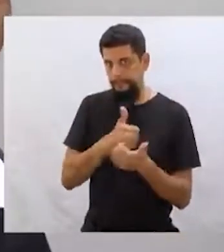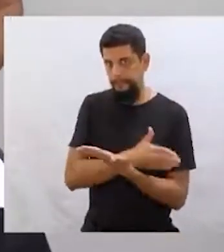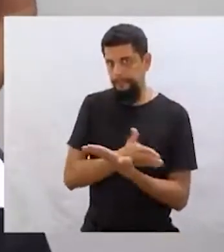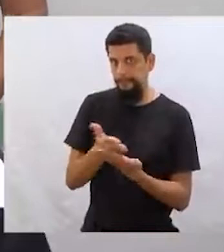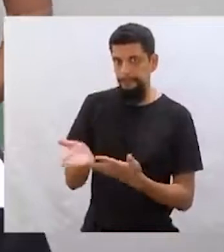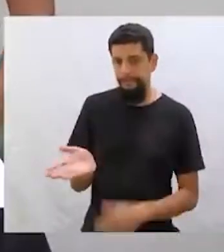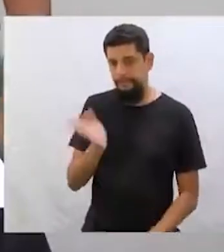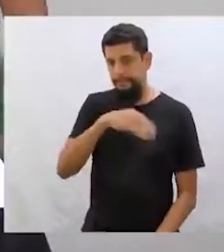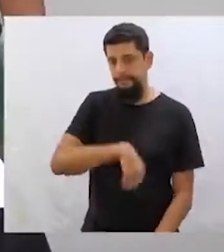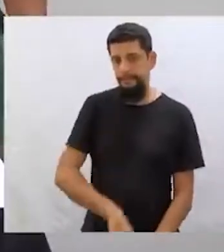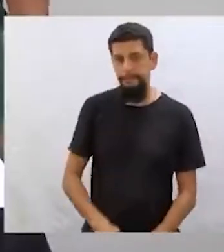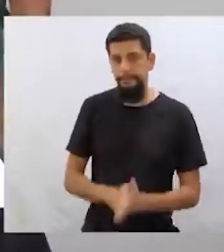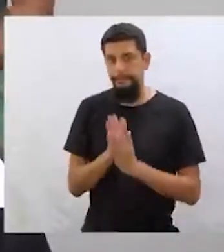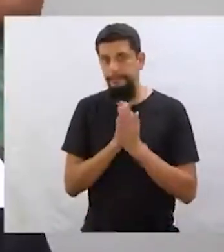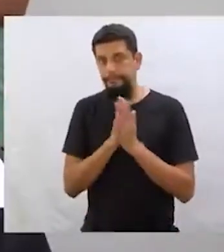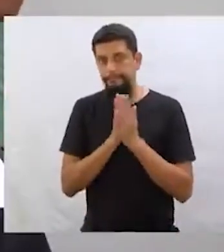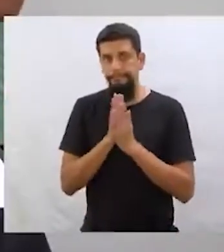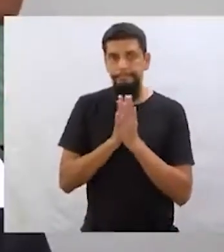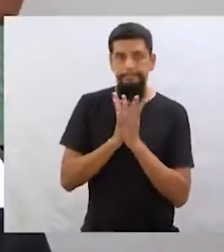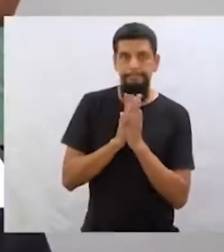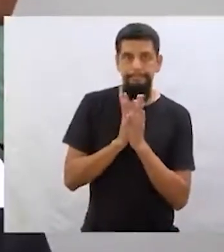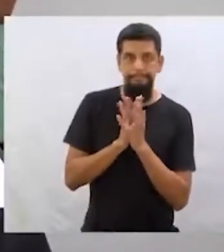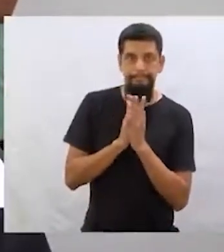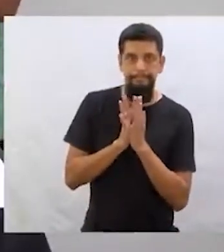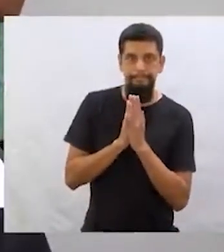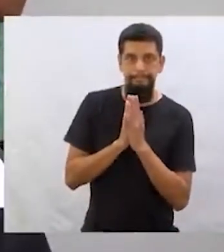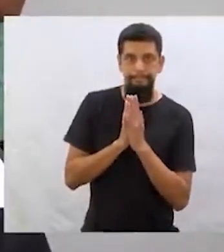Quem completar 5 ganha, vamos ver.